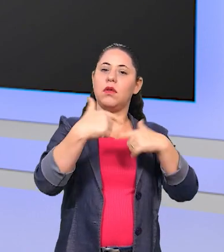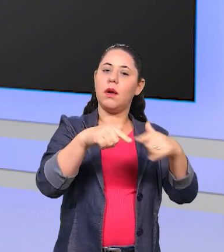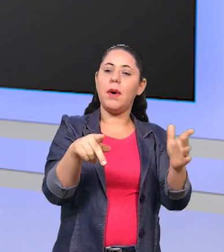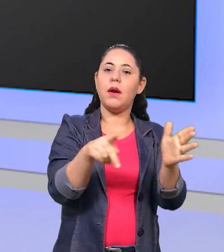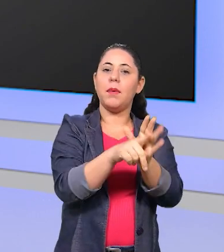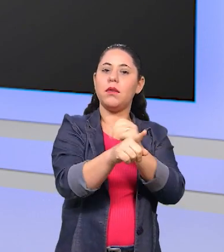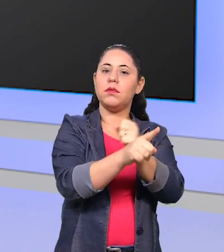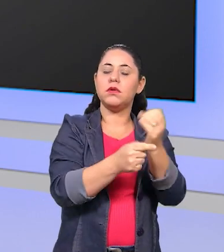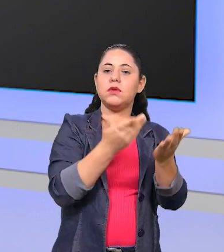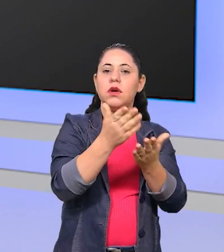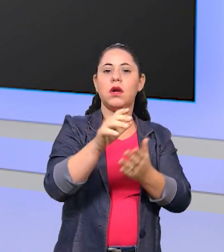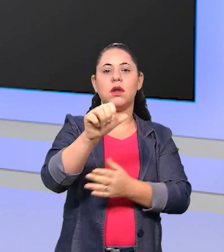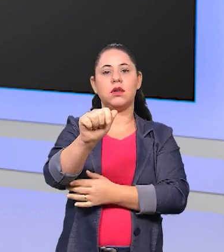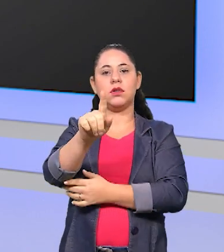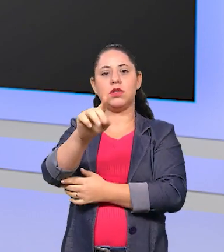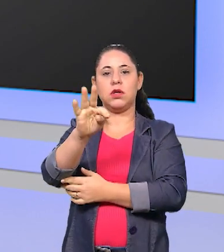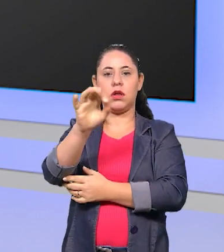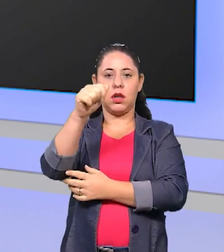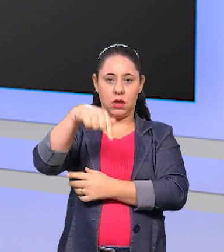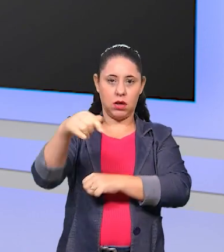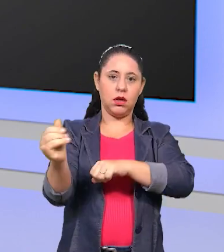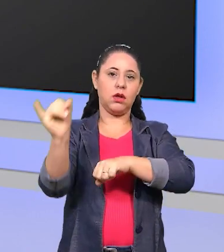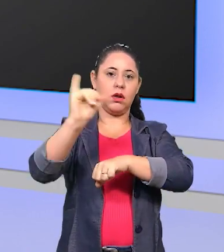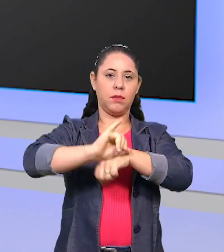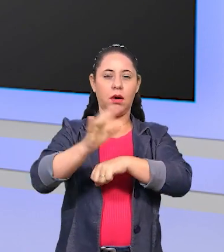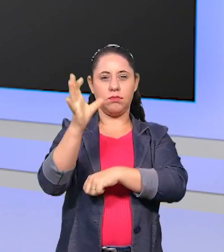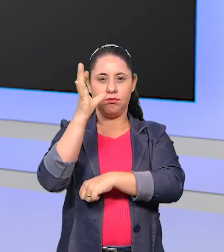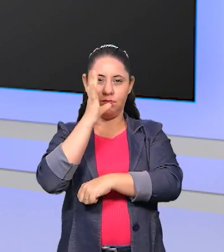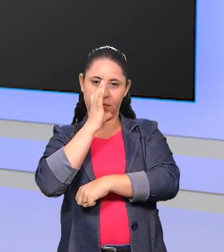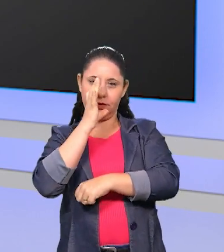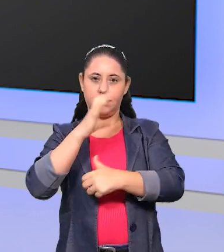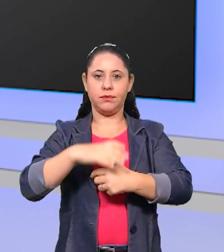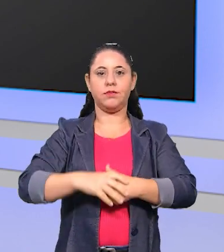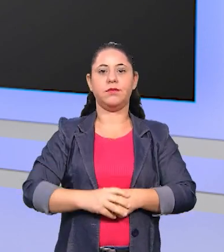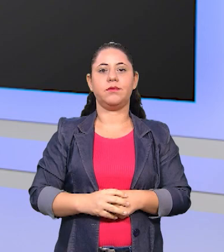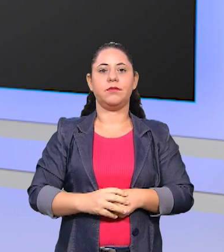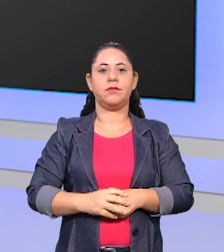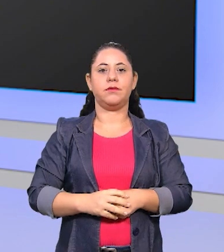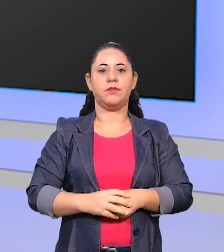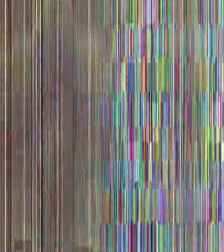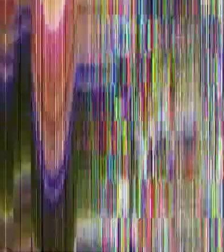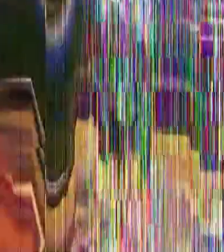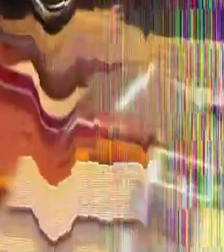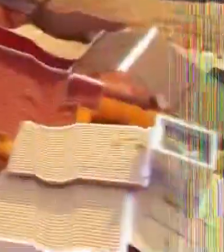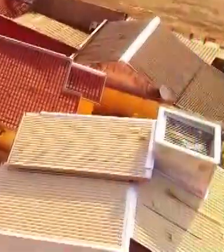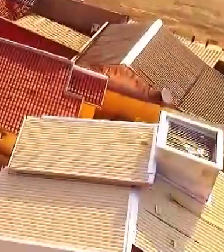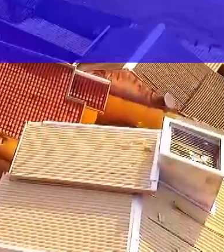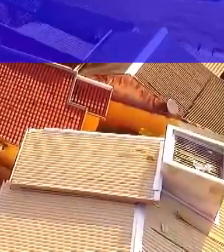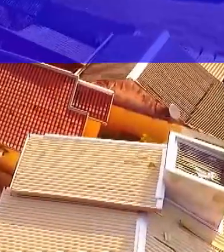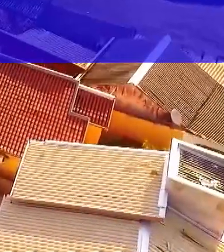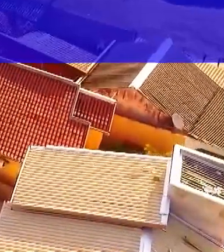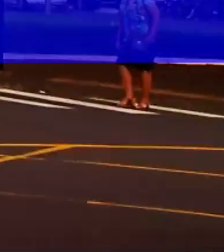os serviços prestados pela AGETRAN aqui na nossa capital. Confira.